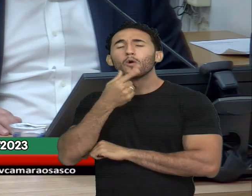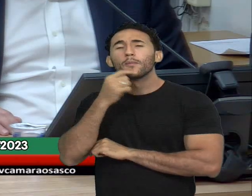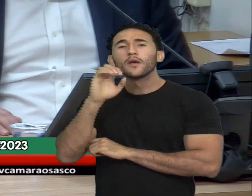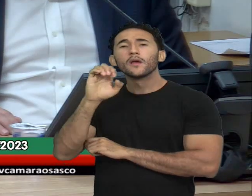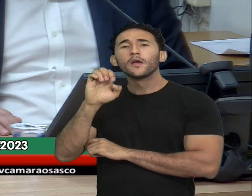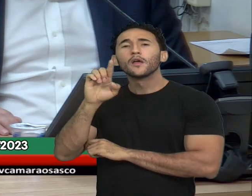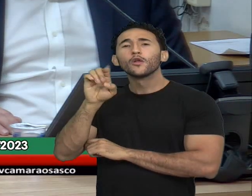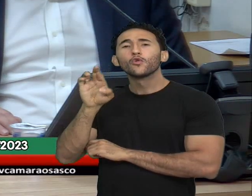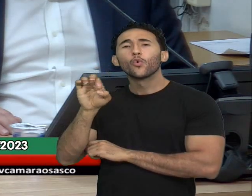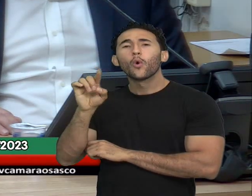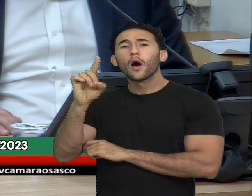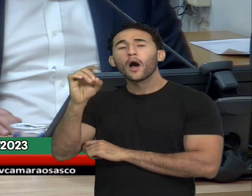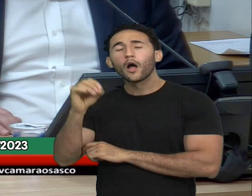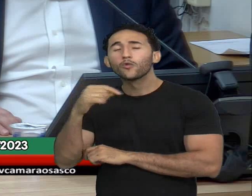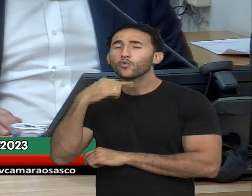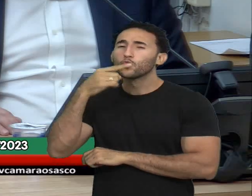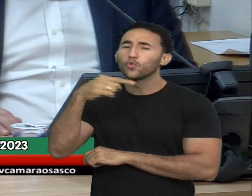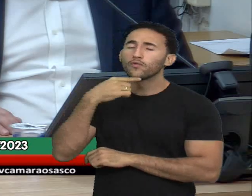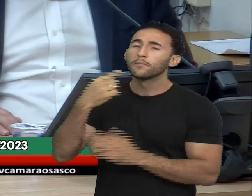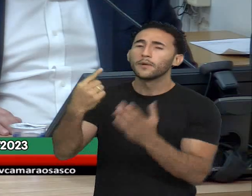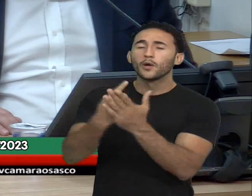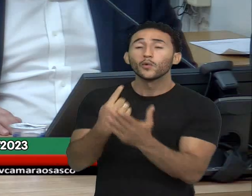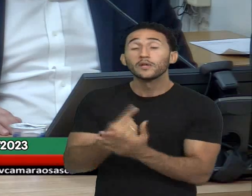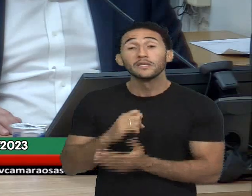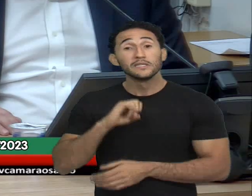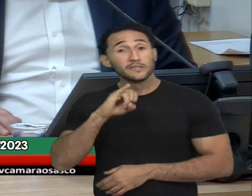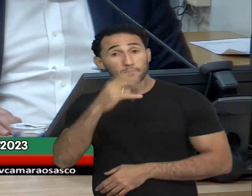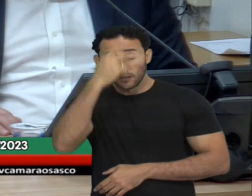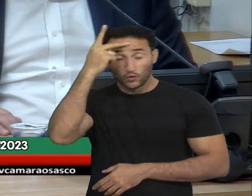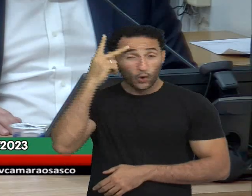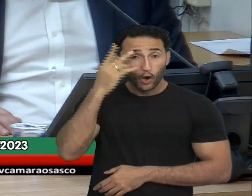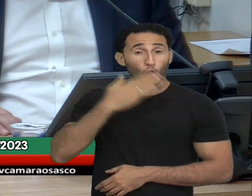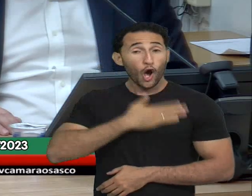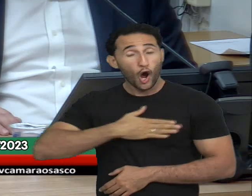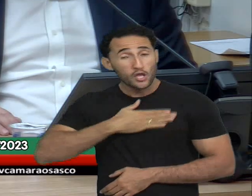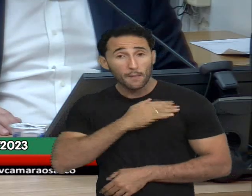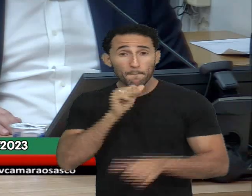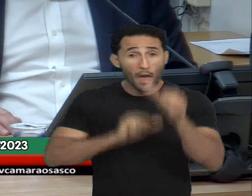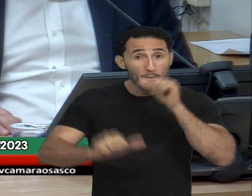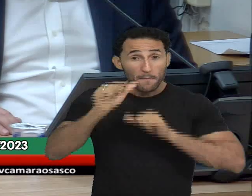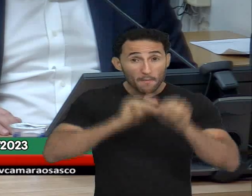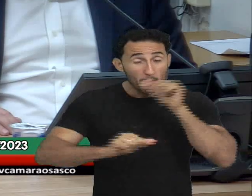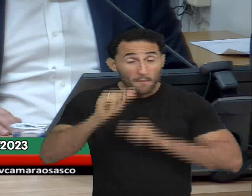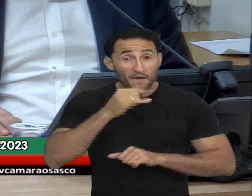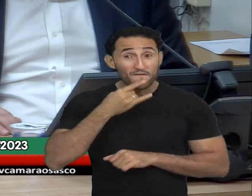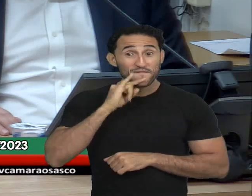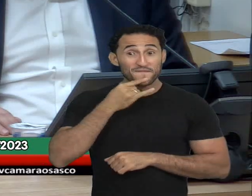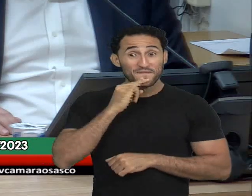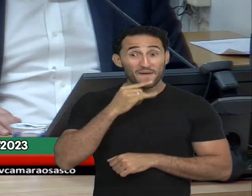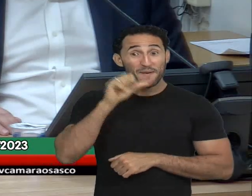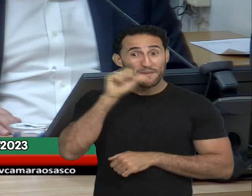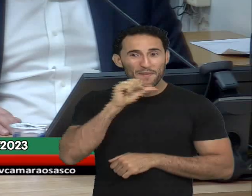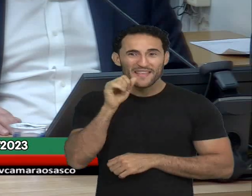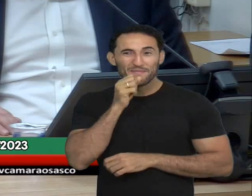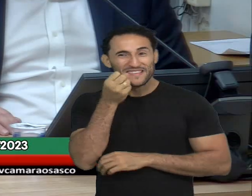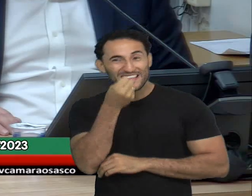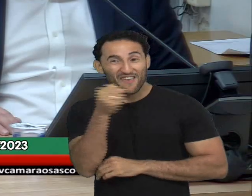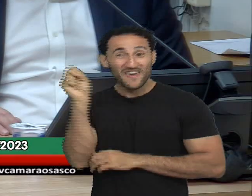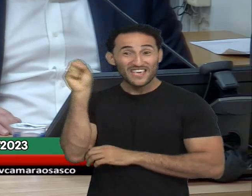em excesso também causa infarto, né? Ou seja, será que é o refrigerante, né? Não, é a cervejinha, né,